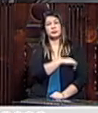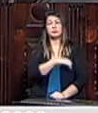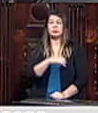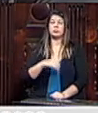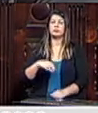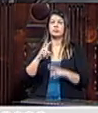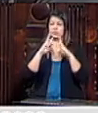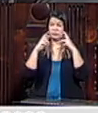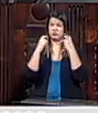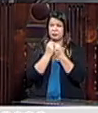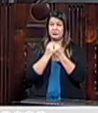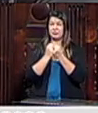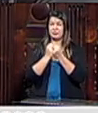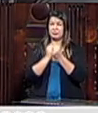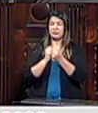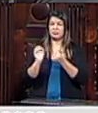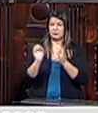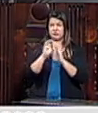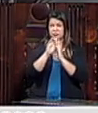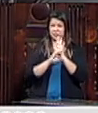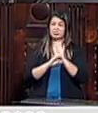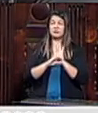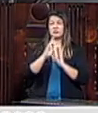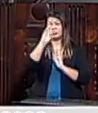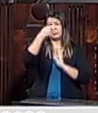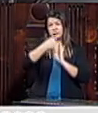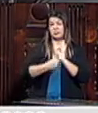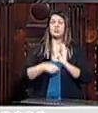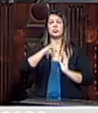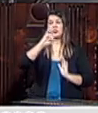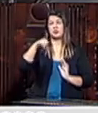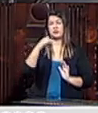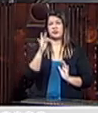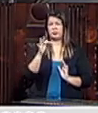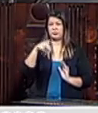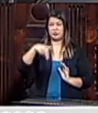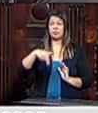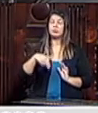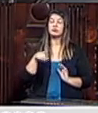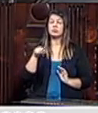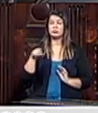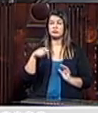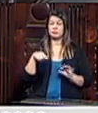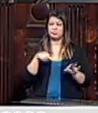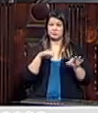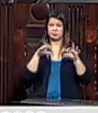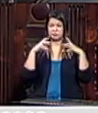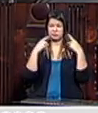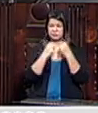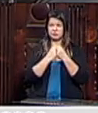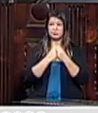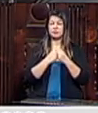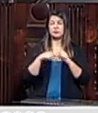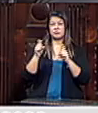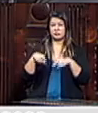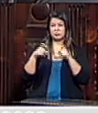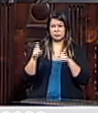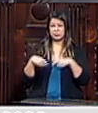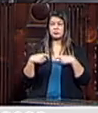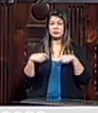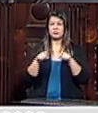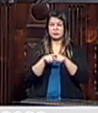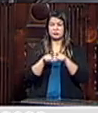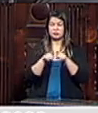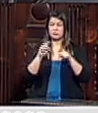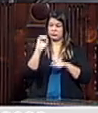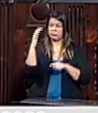Justiça pela constitucionalidade. Relator deputado Jorge Felipe Neto. Pendendo de pareceres da Comissão de Meio Ambiente, de Agricultura, Pecuária e Política Rural, Agrária